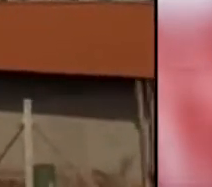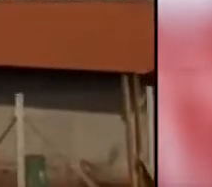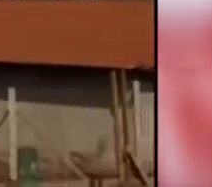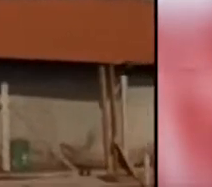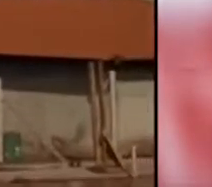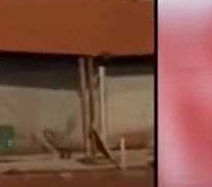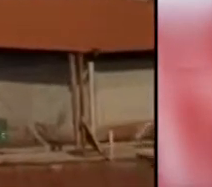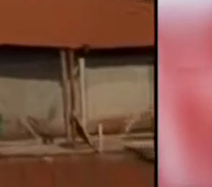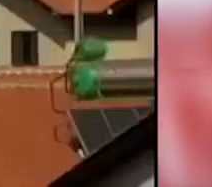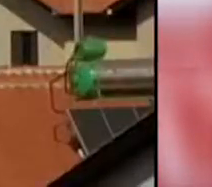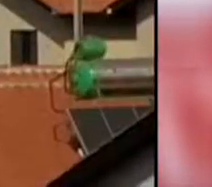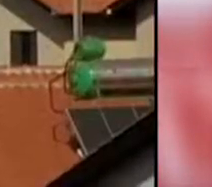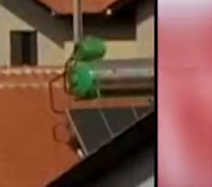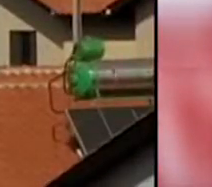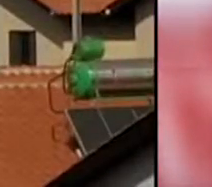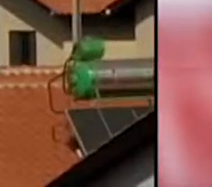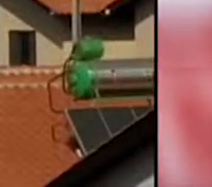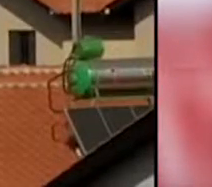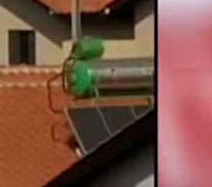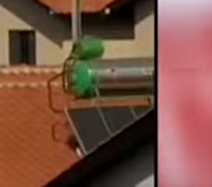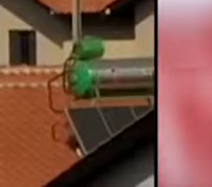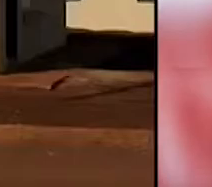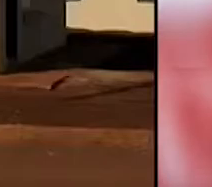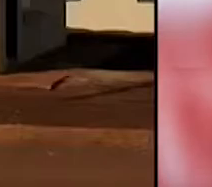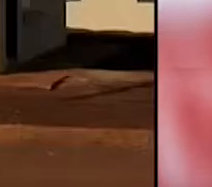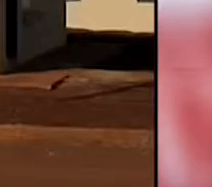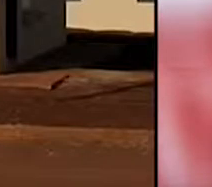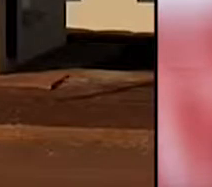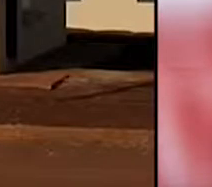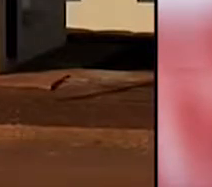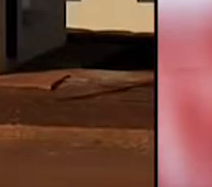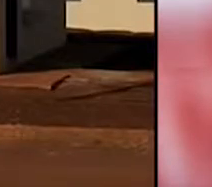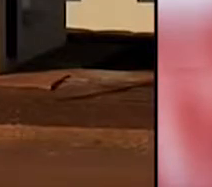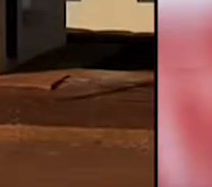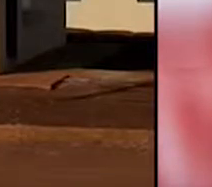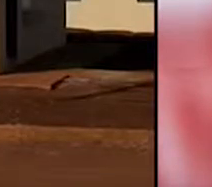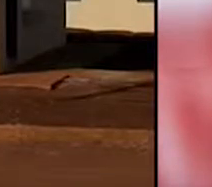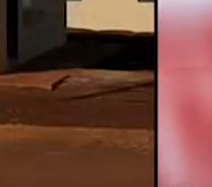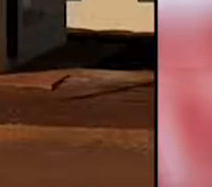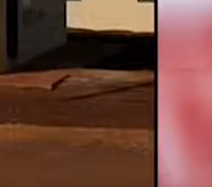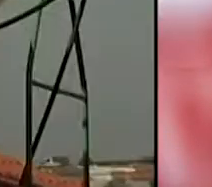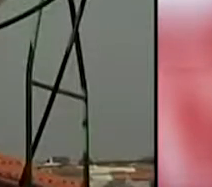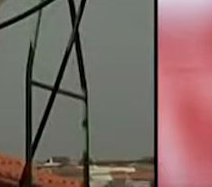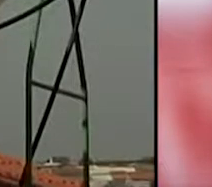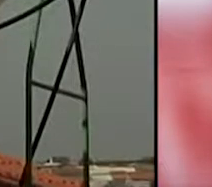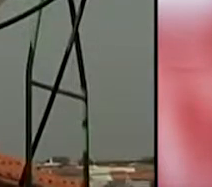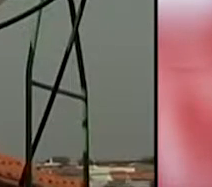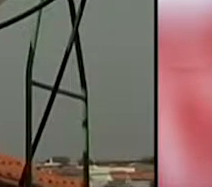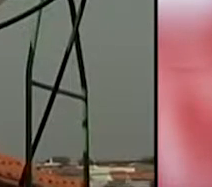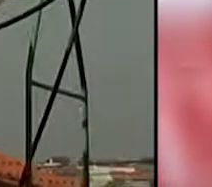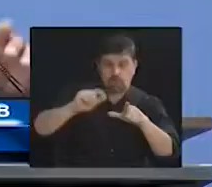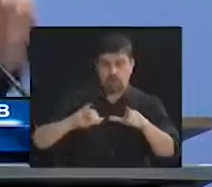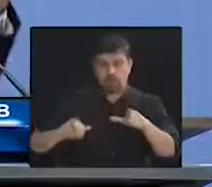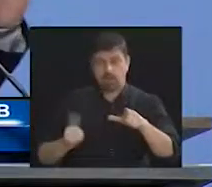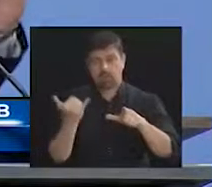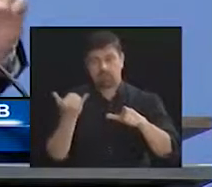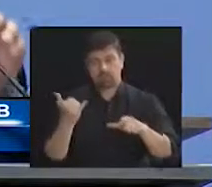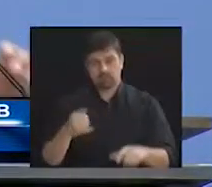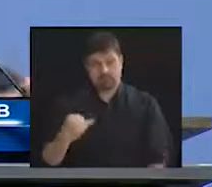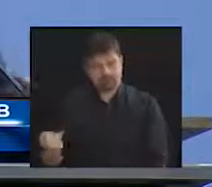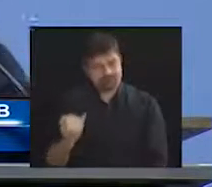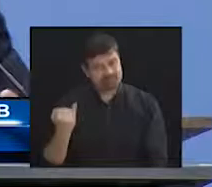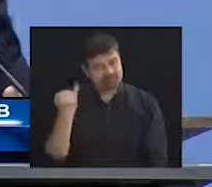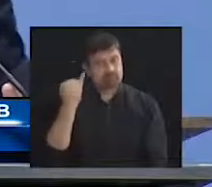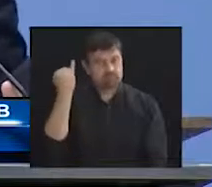construídas pelo executivo aquecedor solar essa é a segunda vez que o vereador apresenta o projeto esse